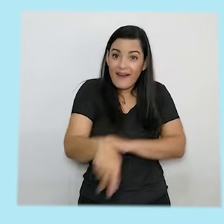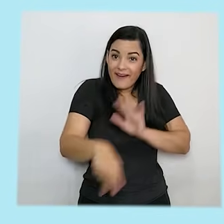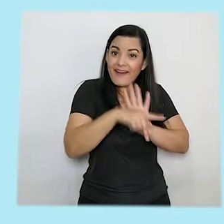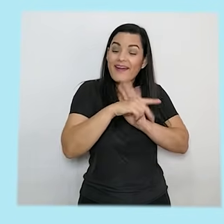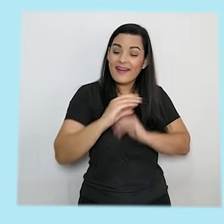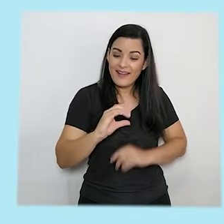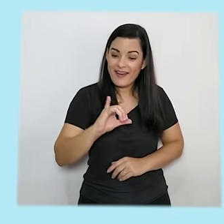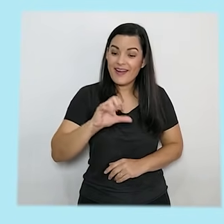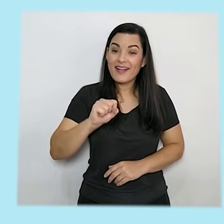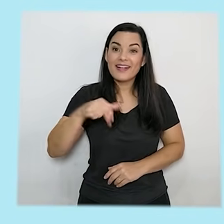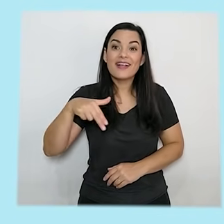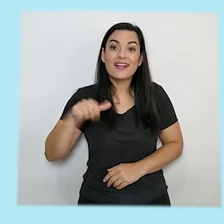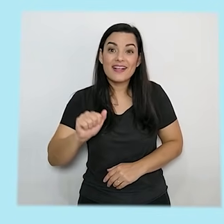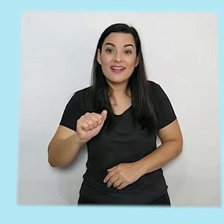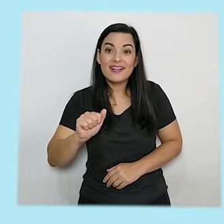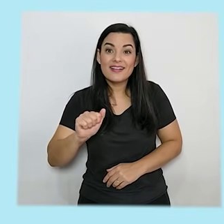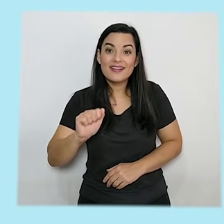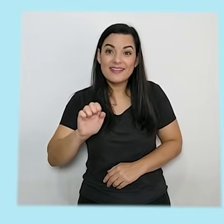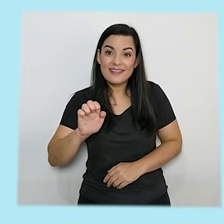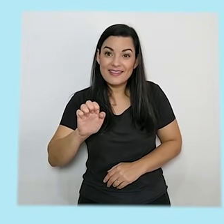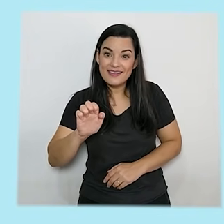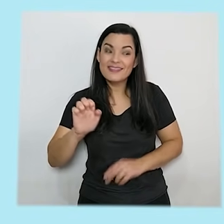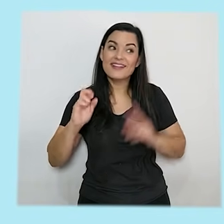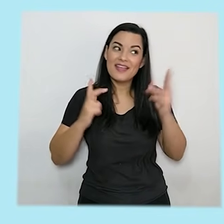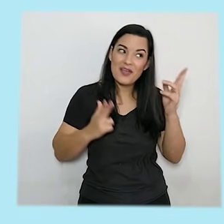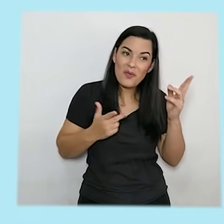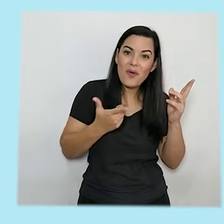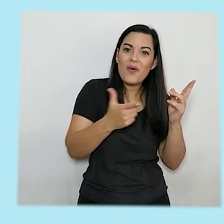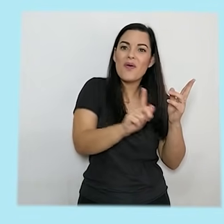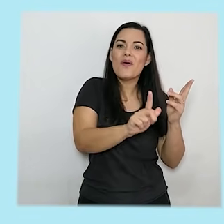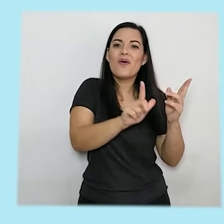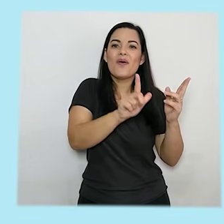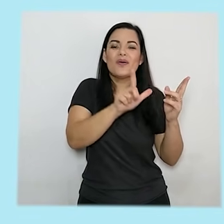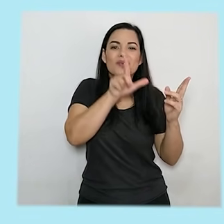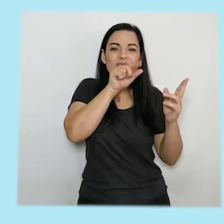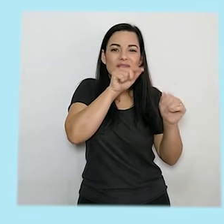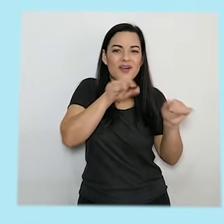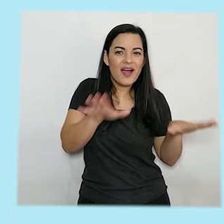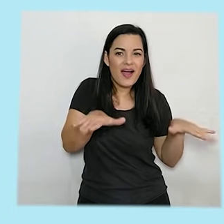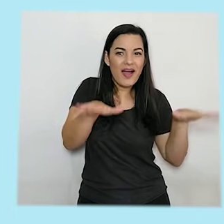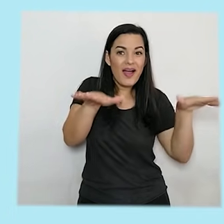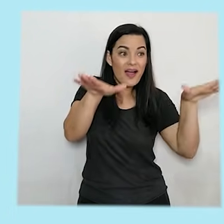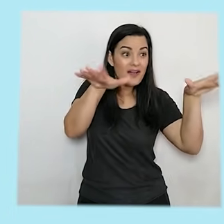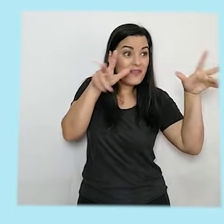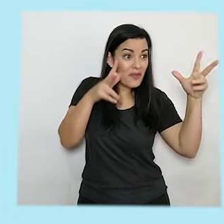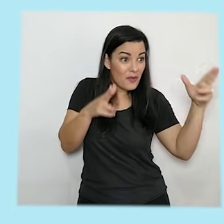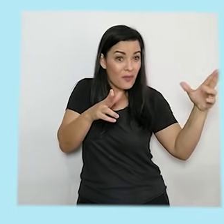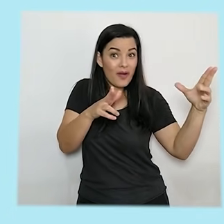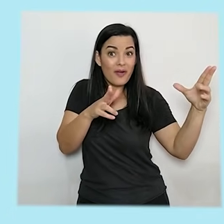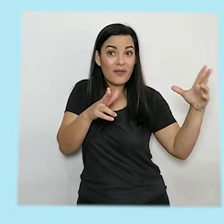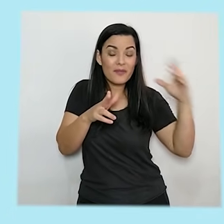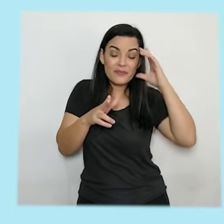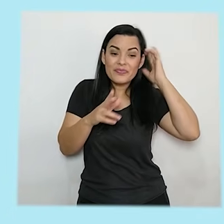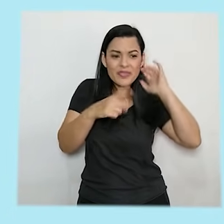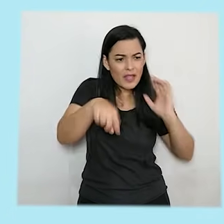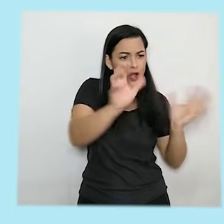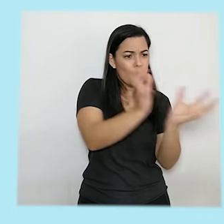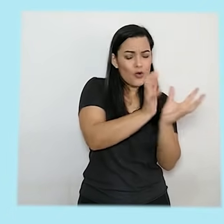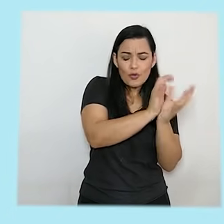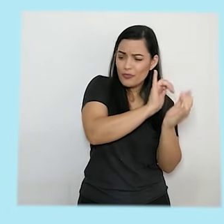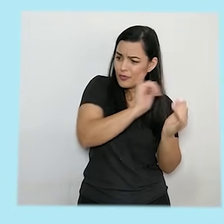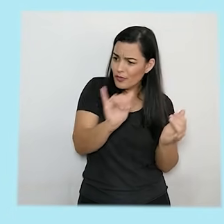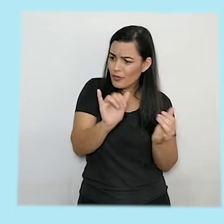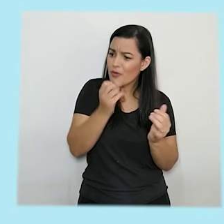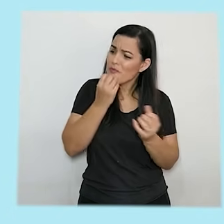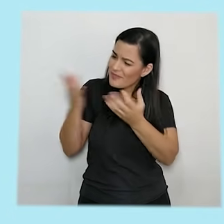cisne, como as aves que tanto admiravam. Bem-vindo entre nós, disseram